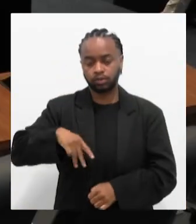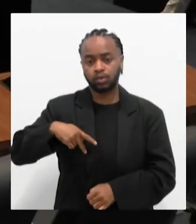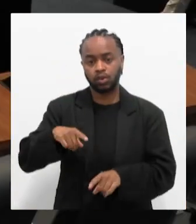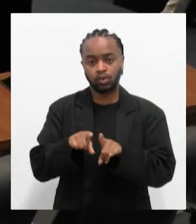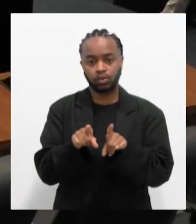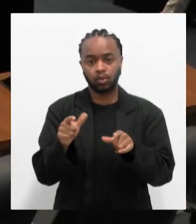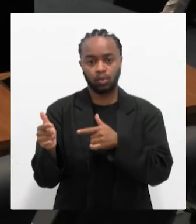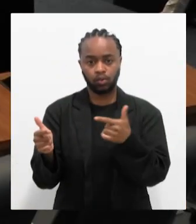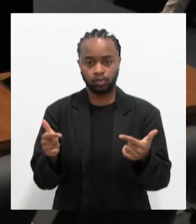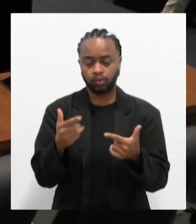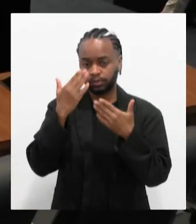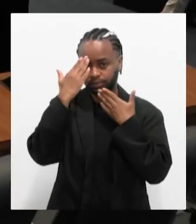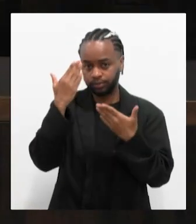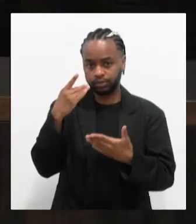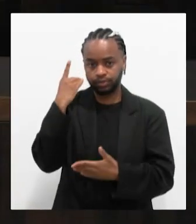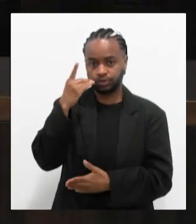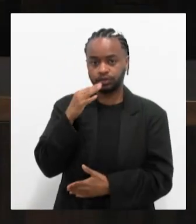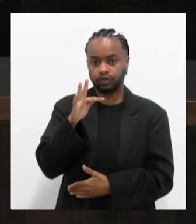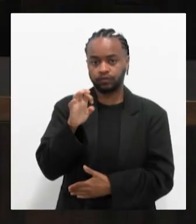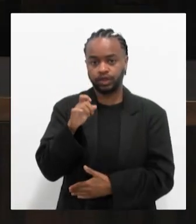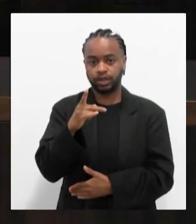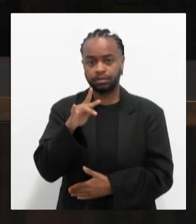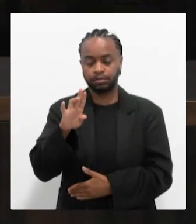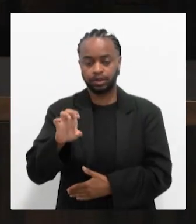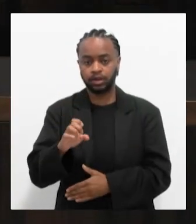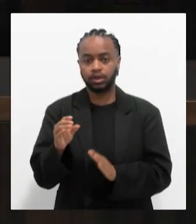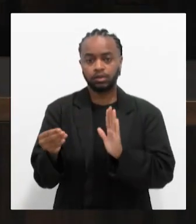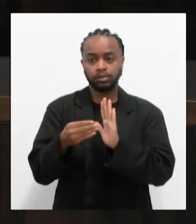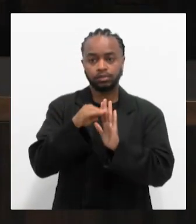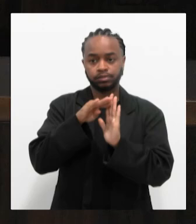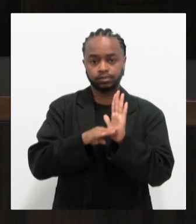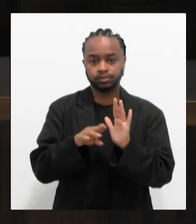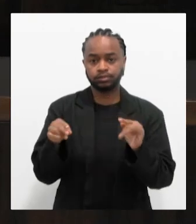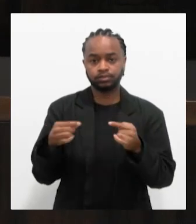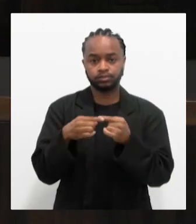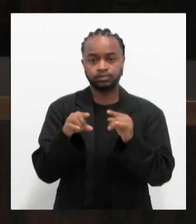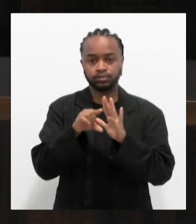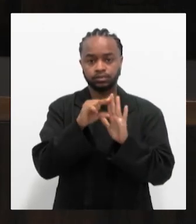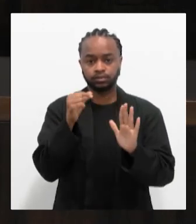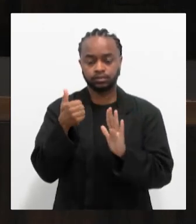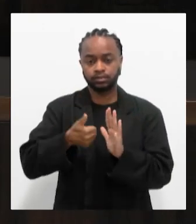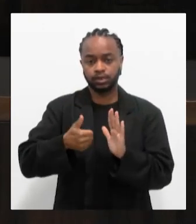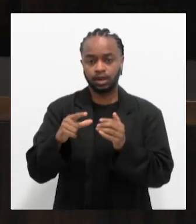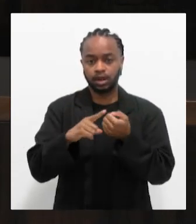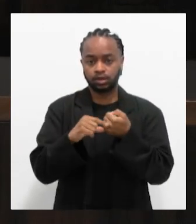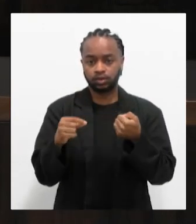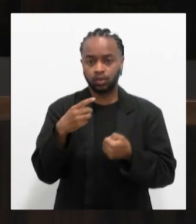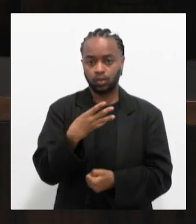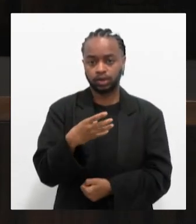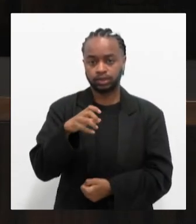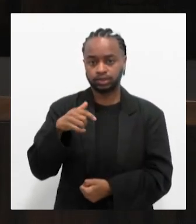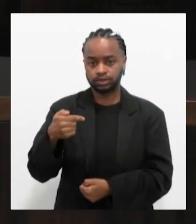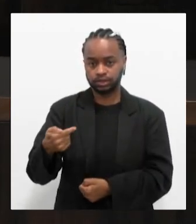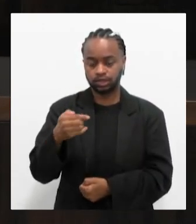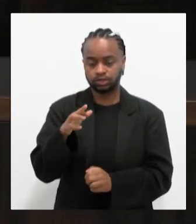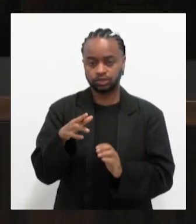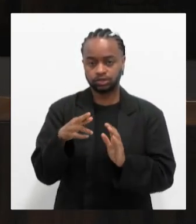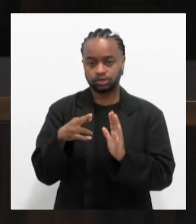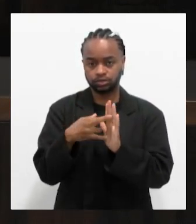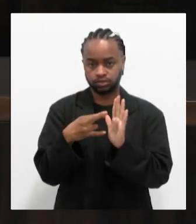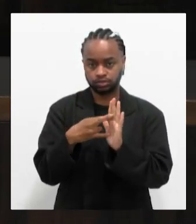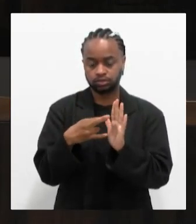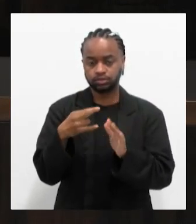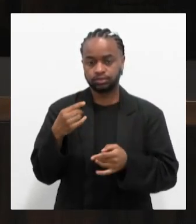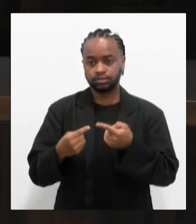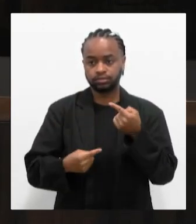Obrigado, deputado Felipe Pobel. Incluído na ordem do dia, de acordo com o parágrafo 1º do artigo 47 do Regimento Interno.